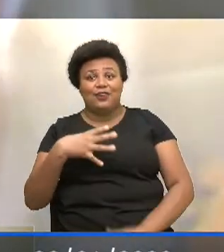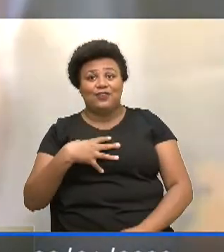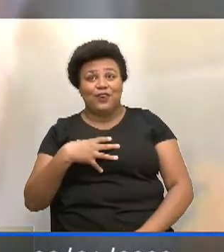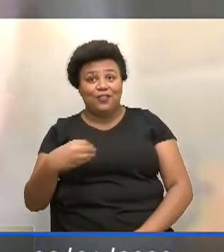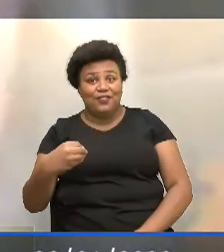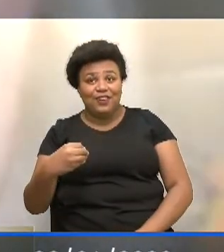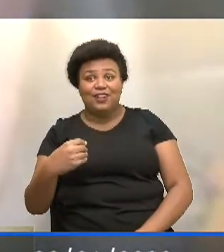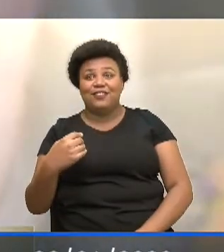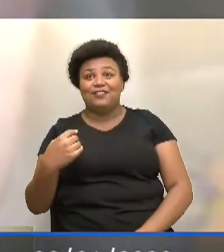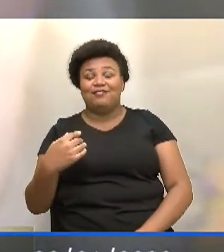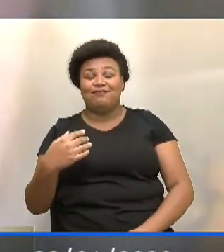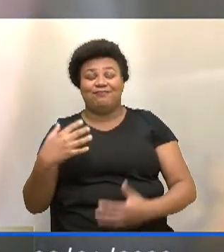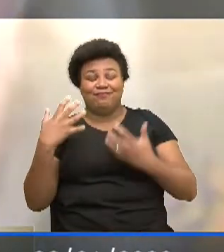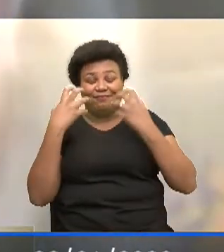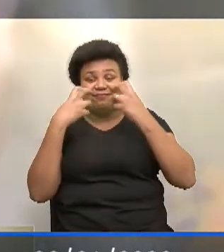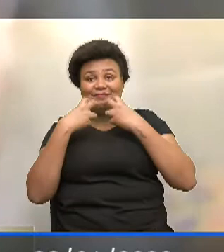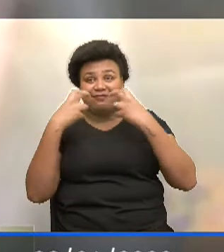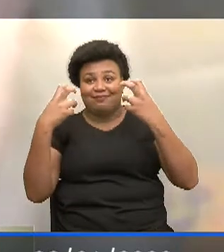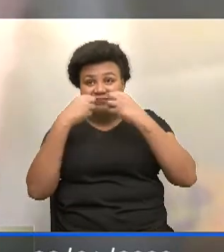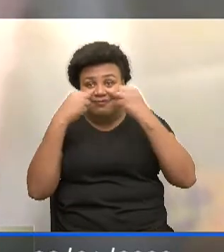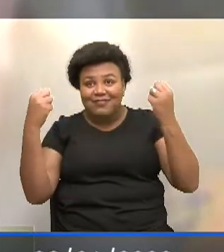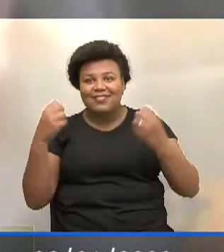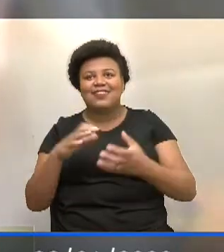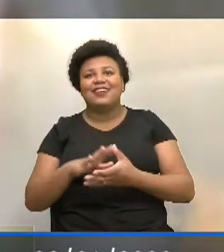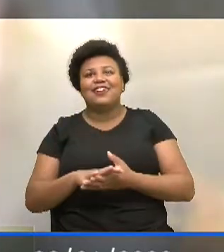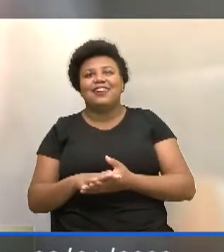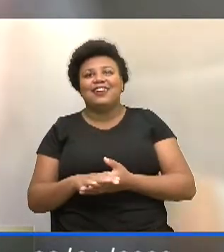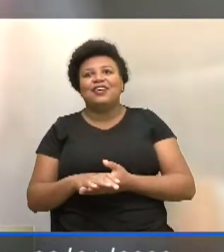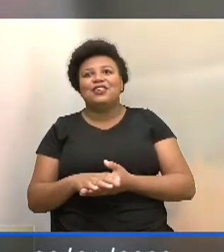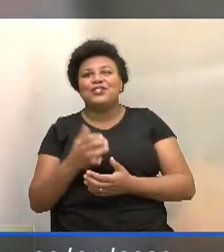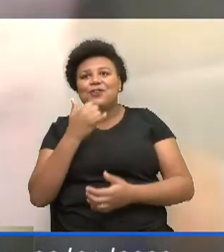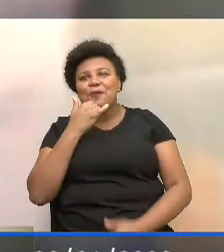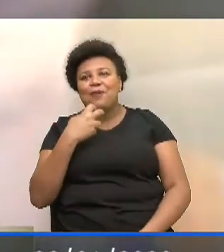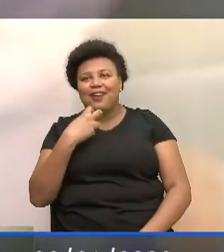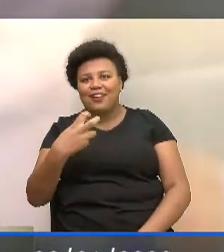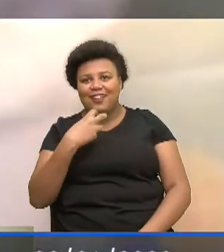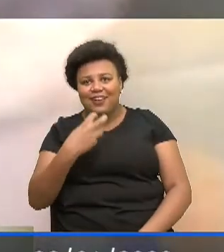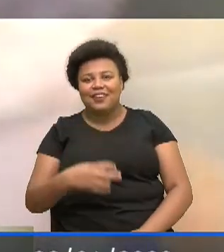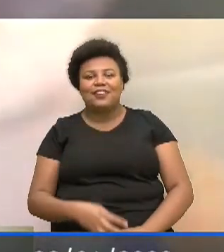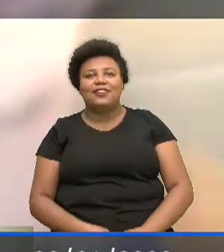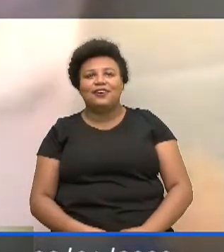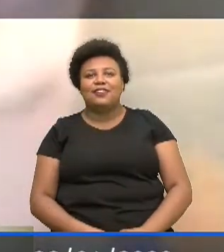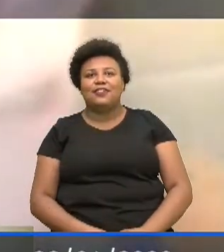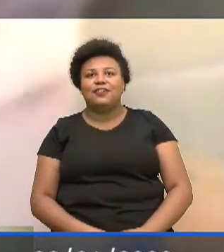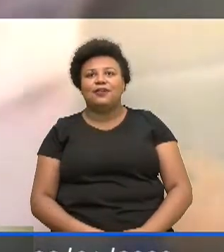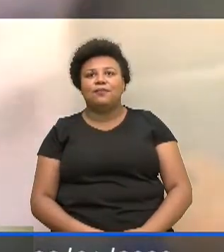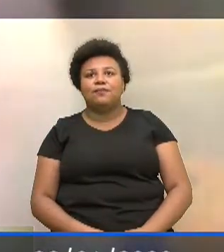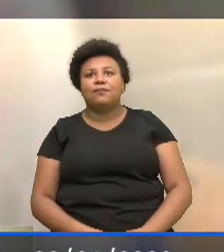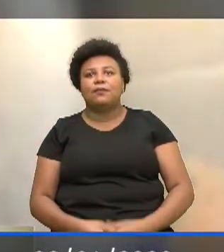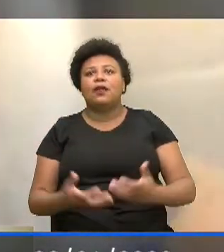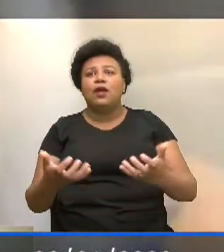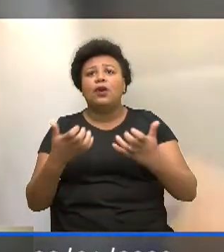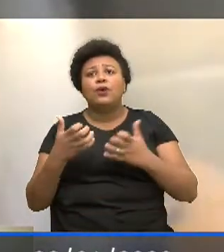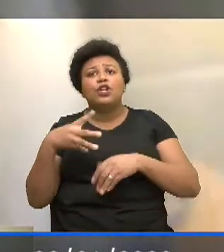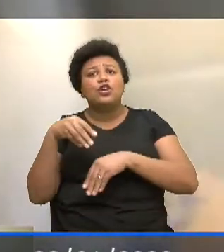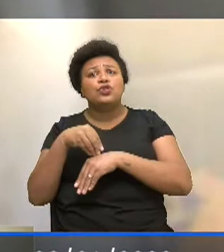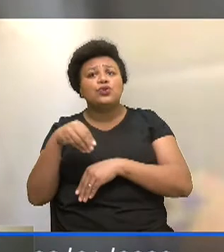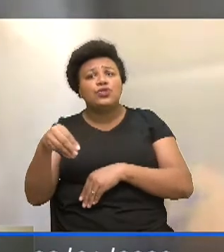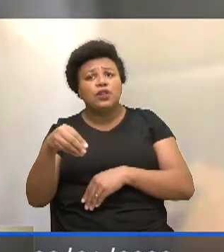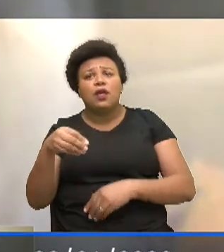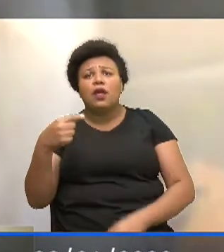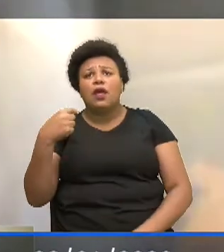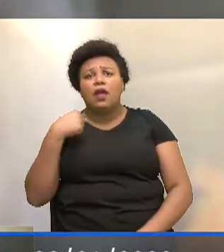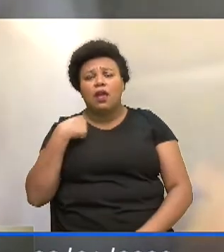furacão, então para vocês não precisarem ficar ouvindo muita gritaria. O que eu queria sugerir, tá? Eu